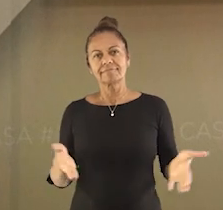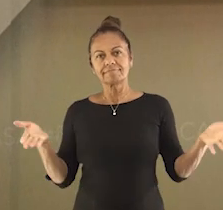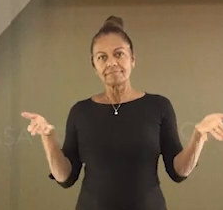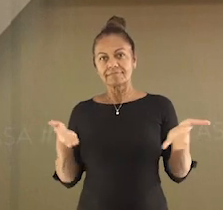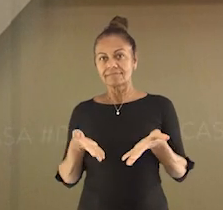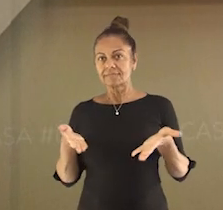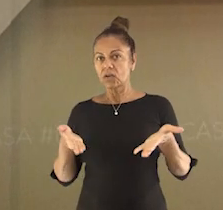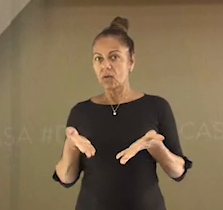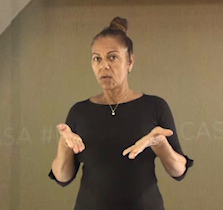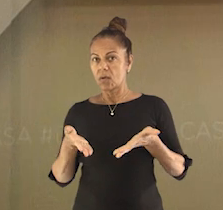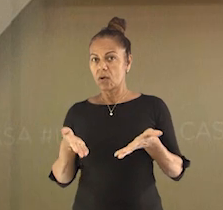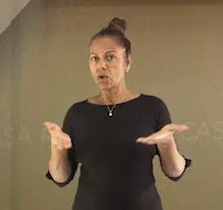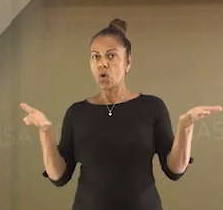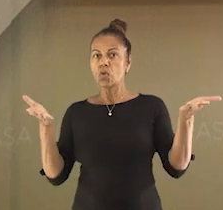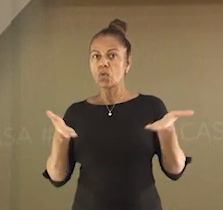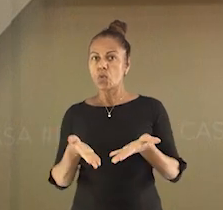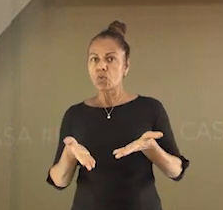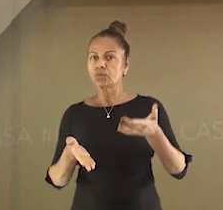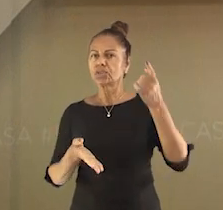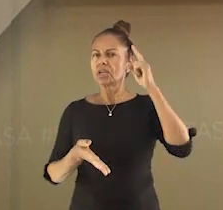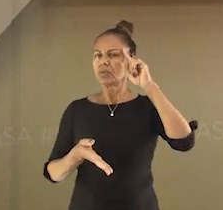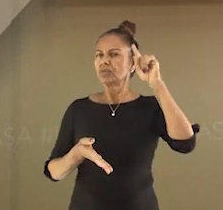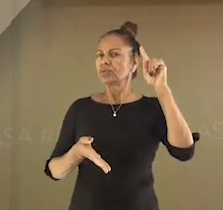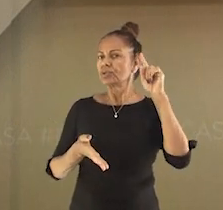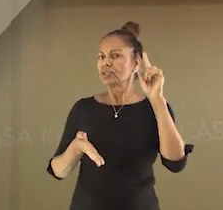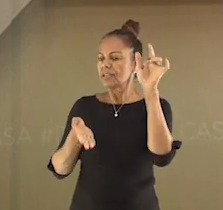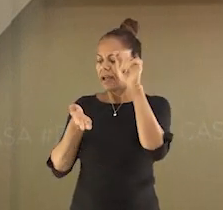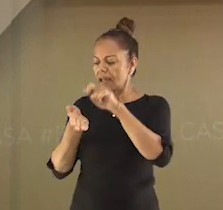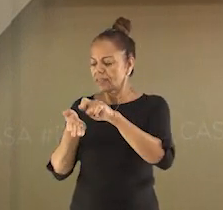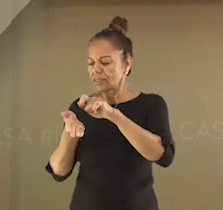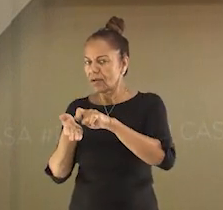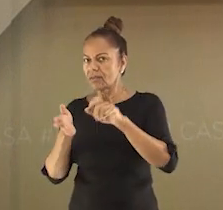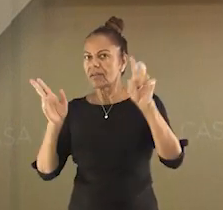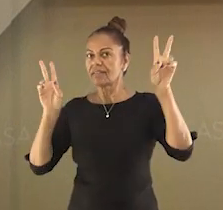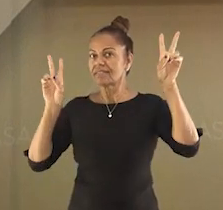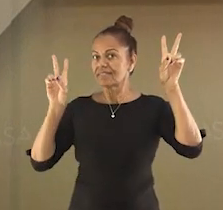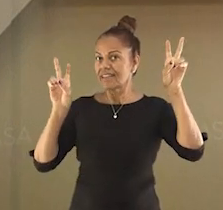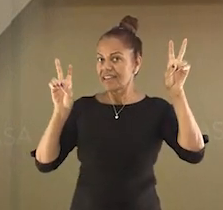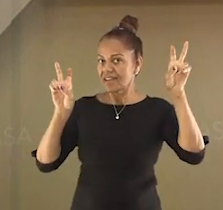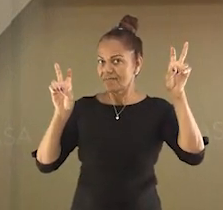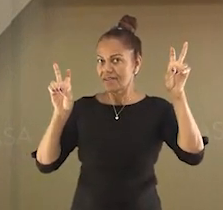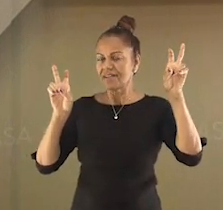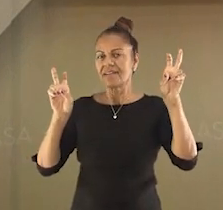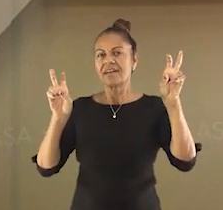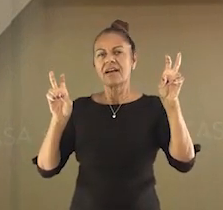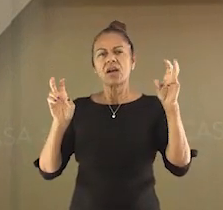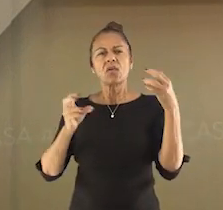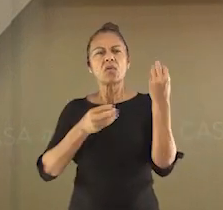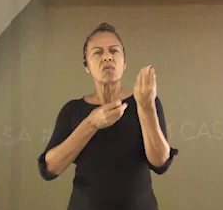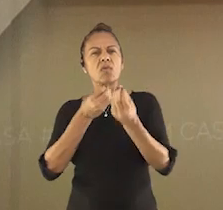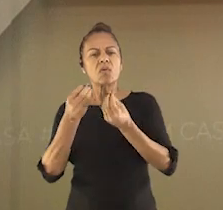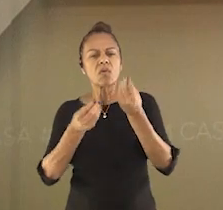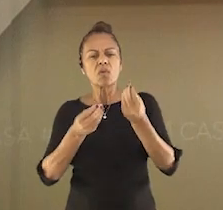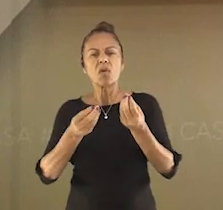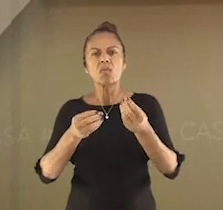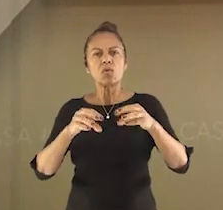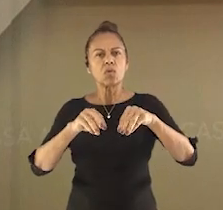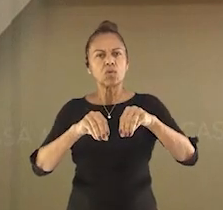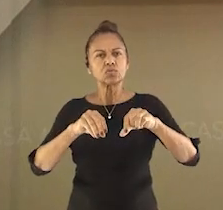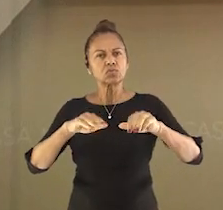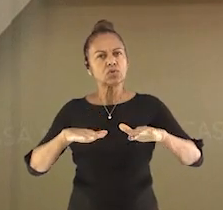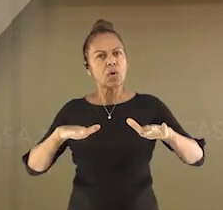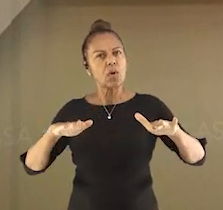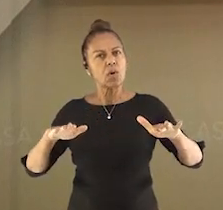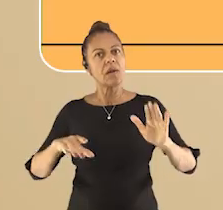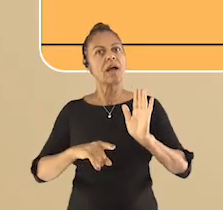Agora, anote a data de hoje e o título da aula, Como o Solo Sustenta a Vida. Vou dar mais um tempinho para vocês fazerem a